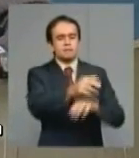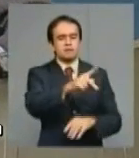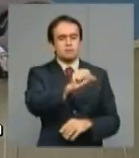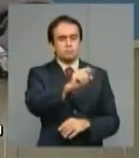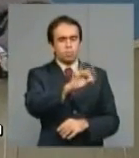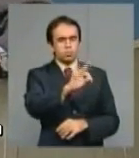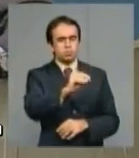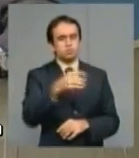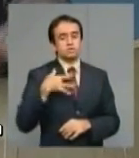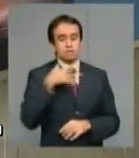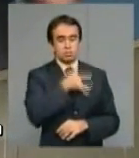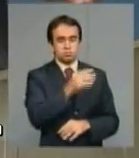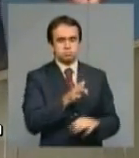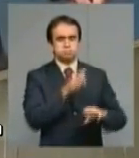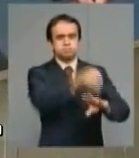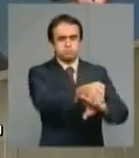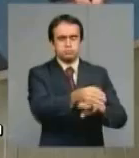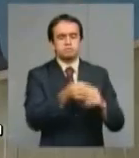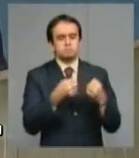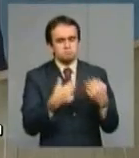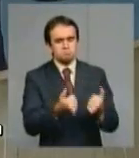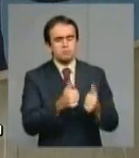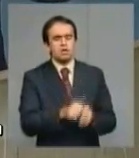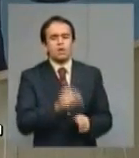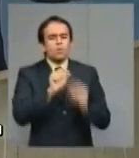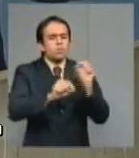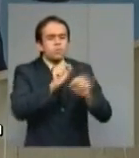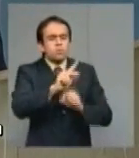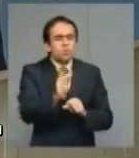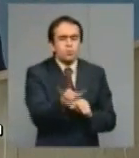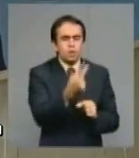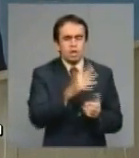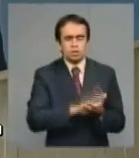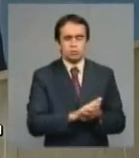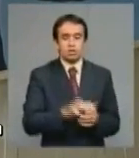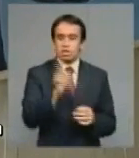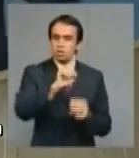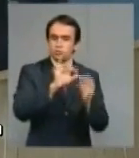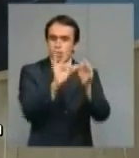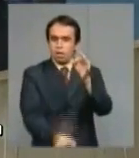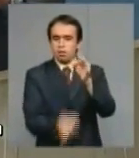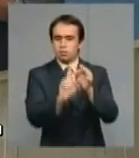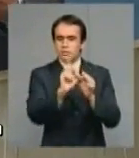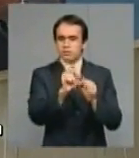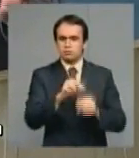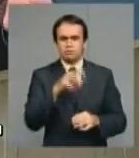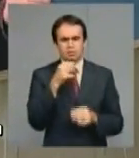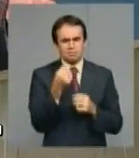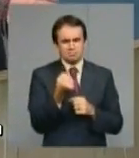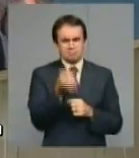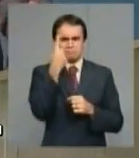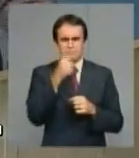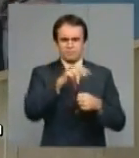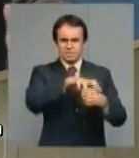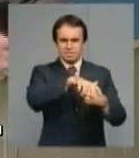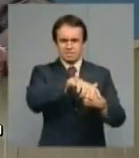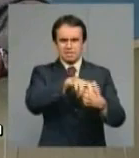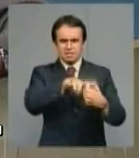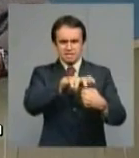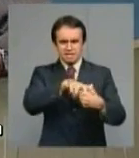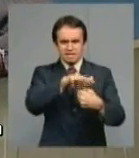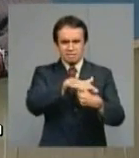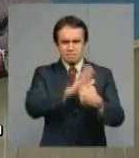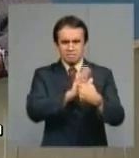saúde que nós fomos visitar, eu vou dizer, eu não vou sofisticar não, a privada do posto de saúde